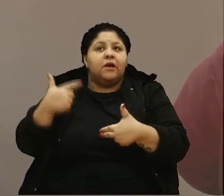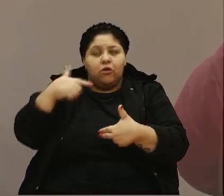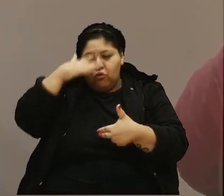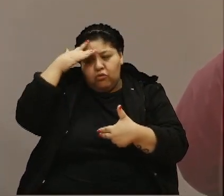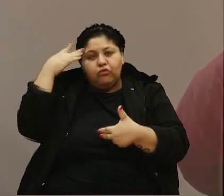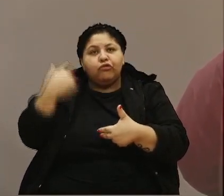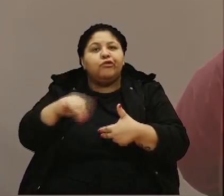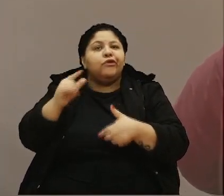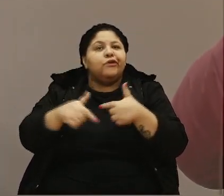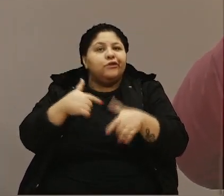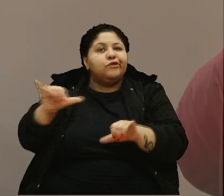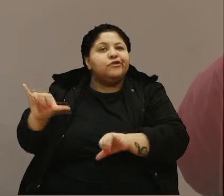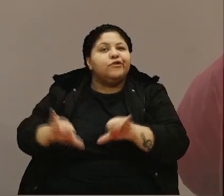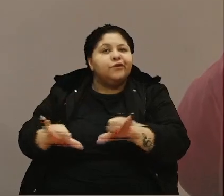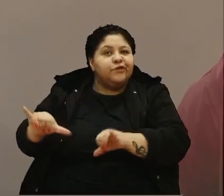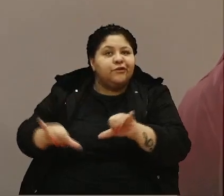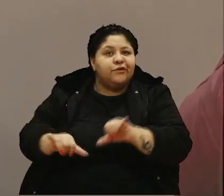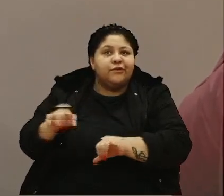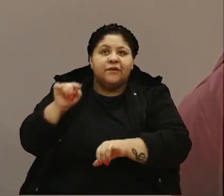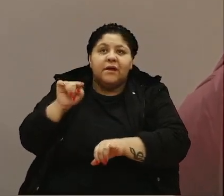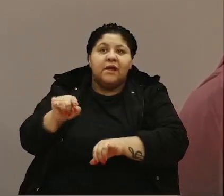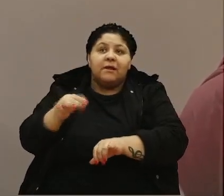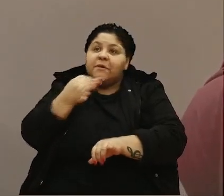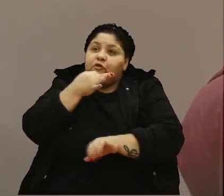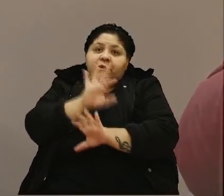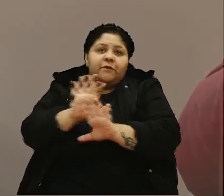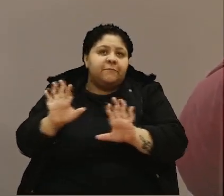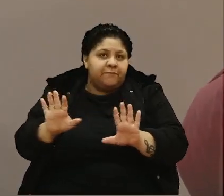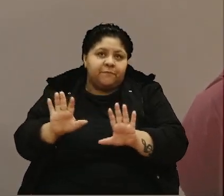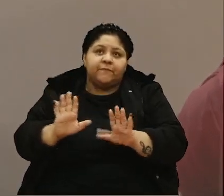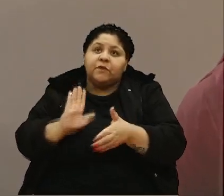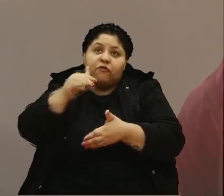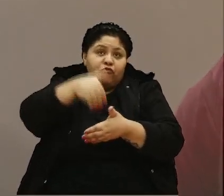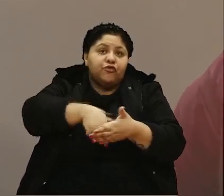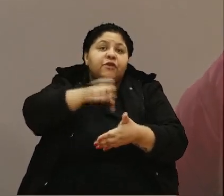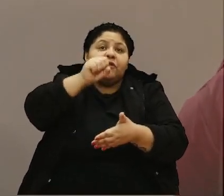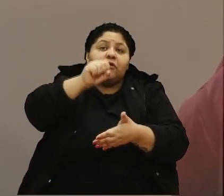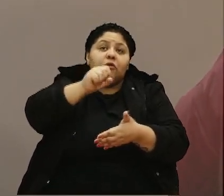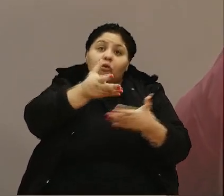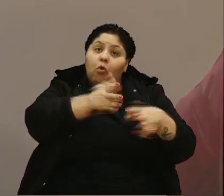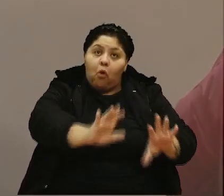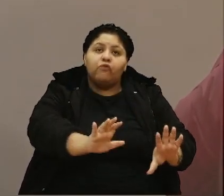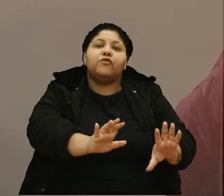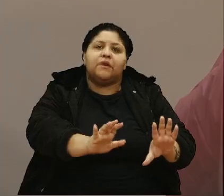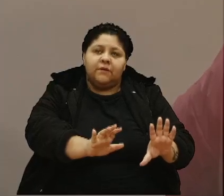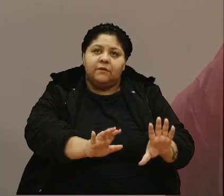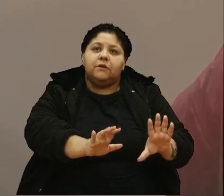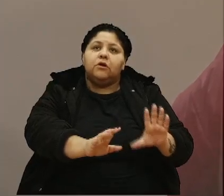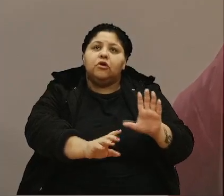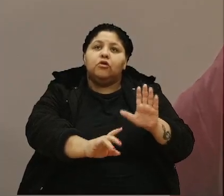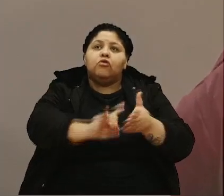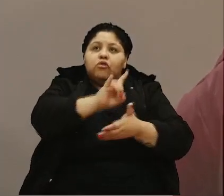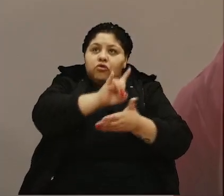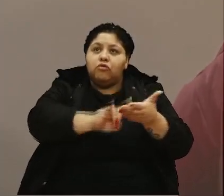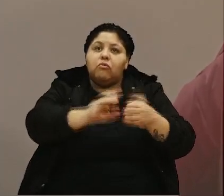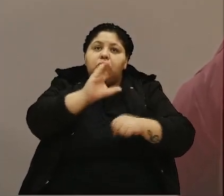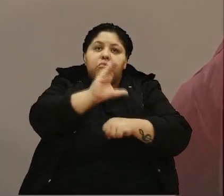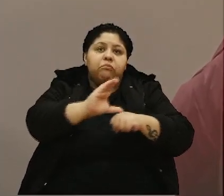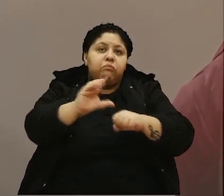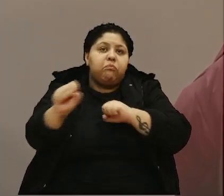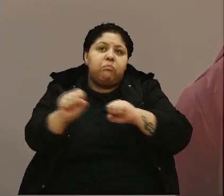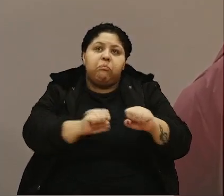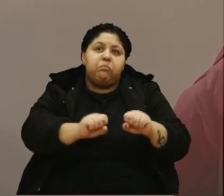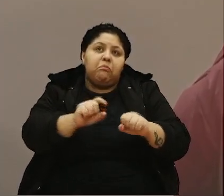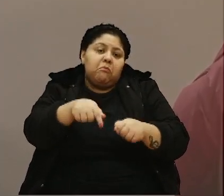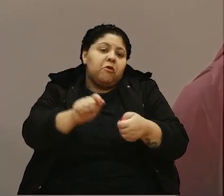bastante, porém eram as minhas convicções. Né? Votei contra o parecer de inconstitucionalidade, é o que pode ser feito